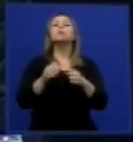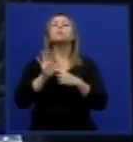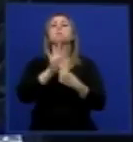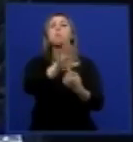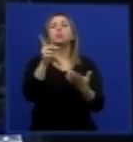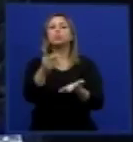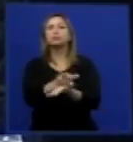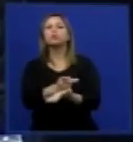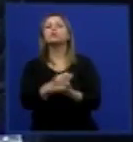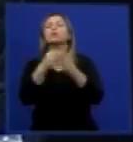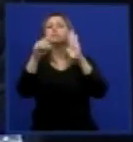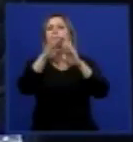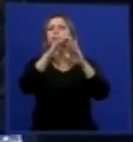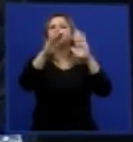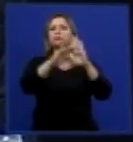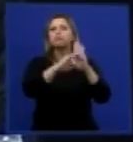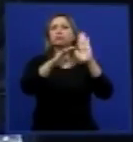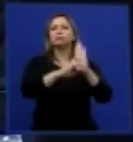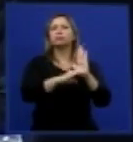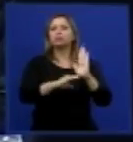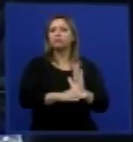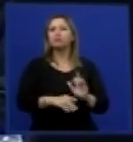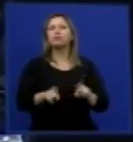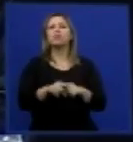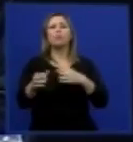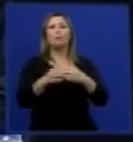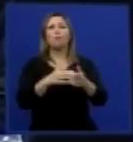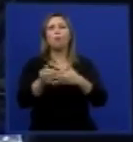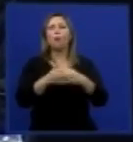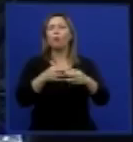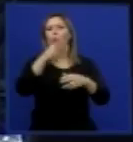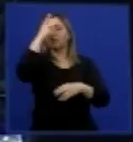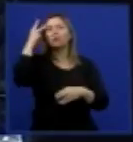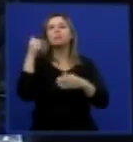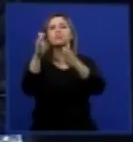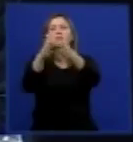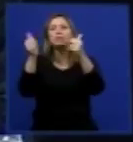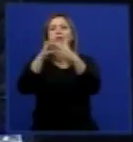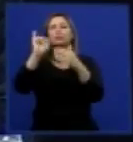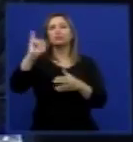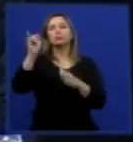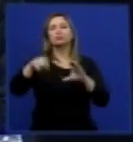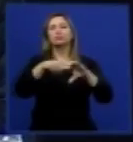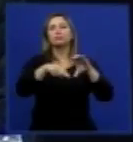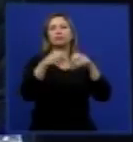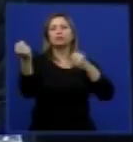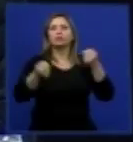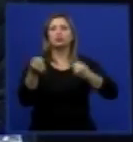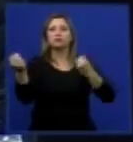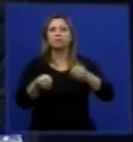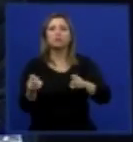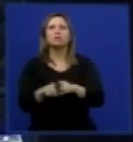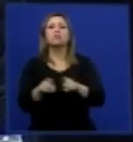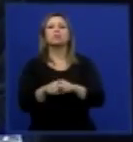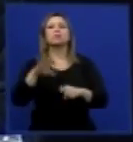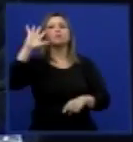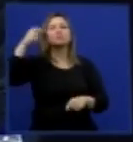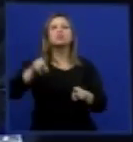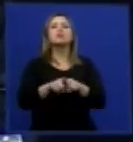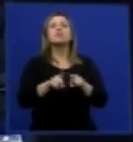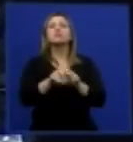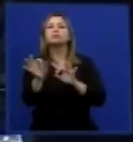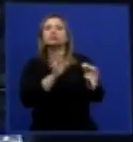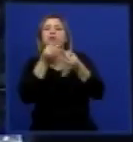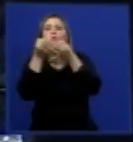autos caso a caso em relação a qualquer pedido de licenciamento de importação dado a abrangência deste de seison a